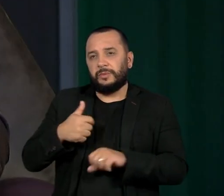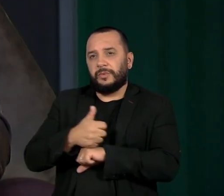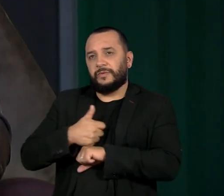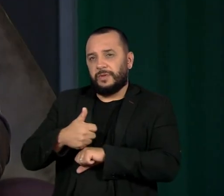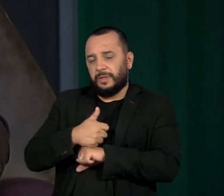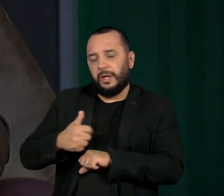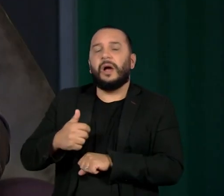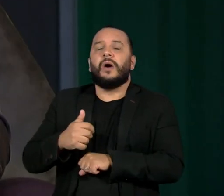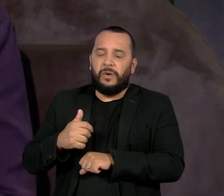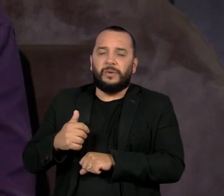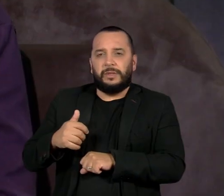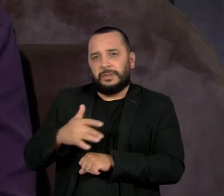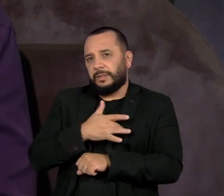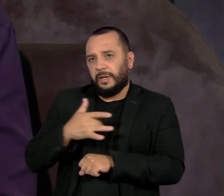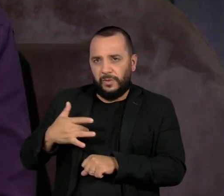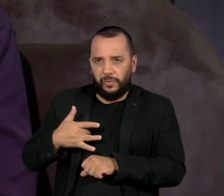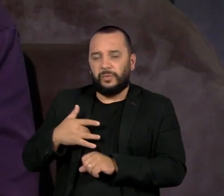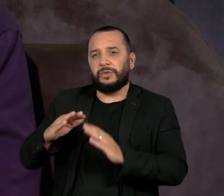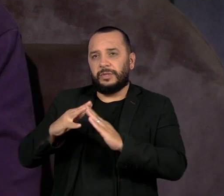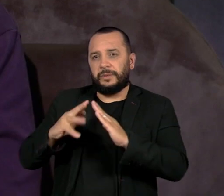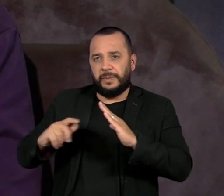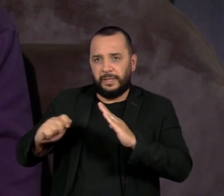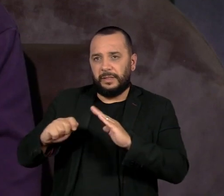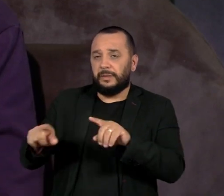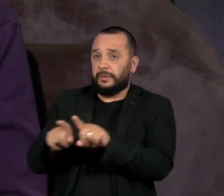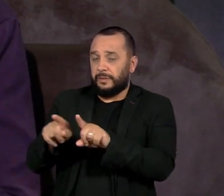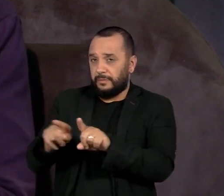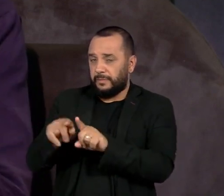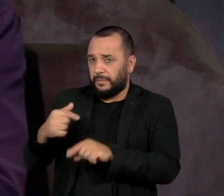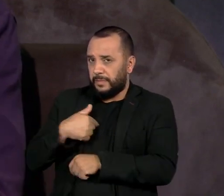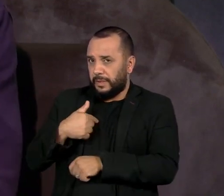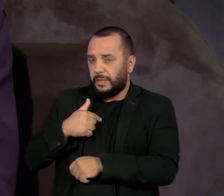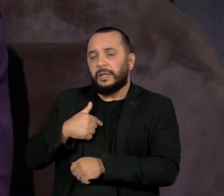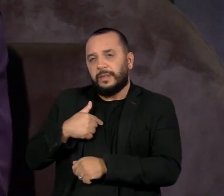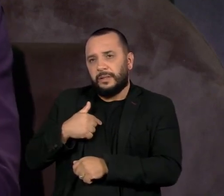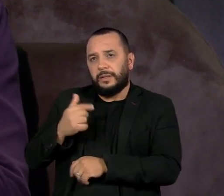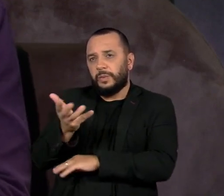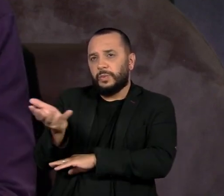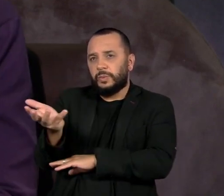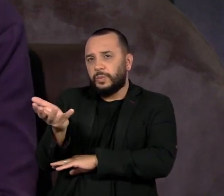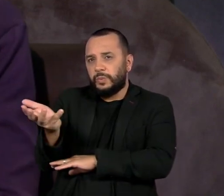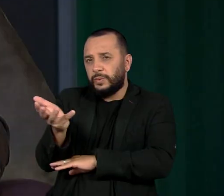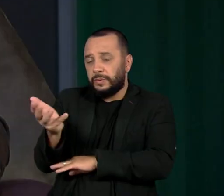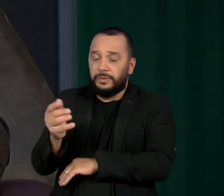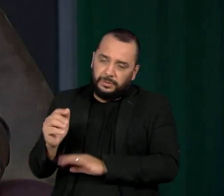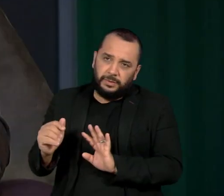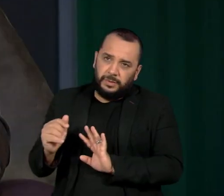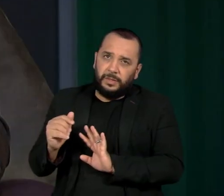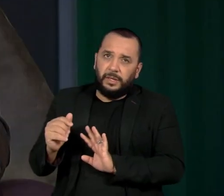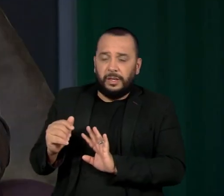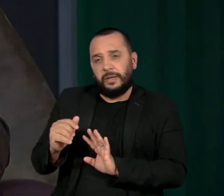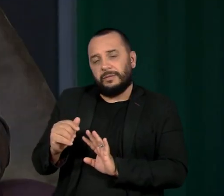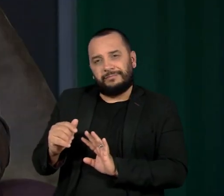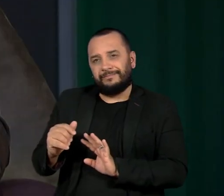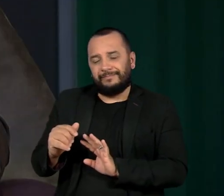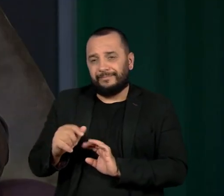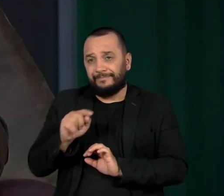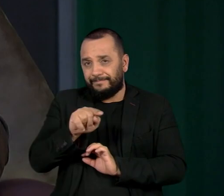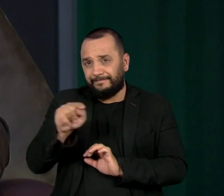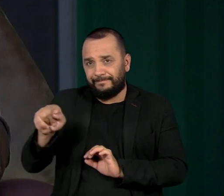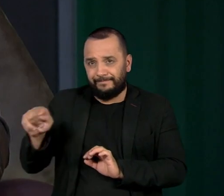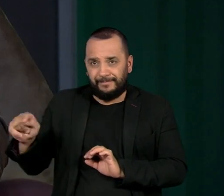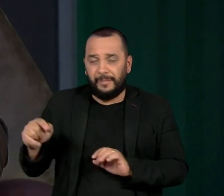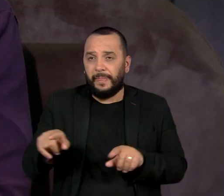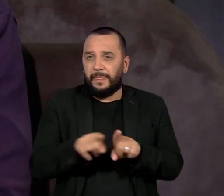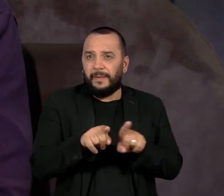saúde de populações ribeirinhas, um profissional que é especialista em saúde de população em situação de rua, não é o profissional que é especialista numa